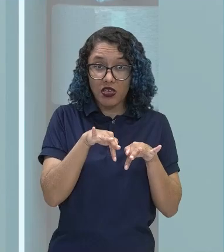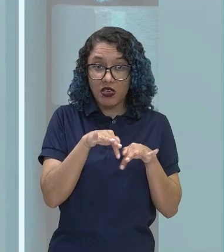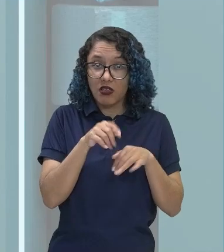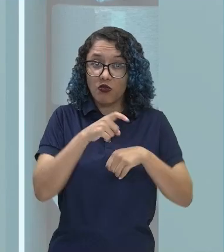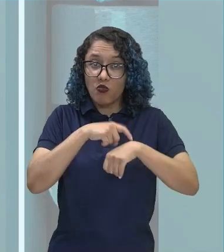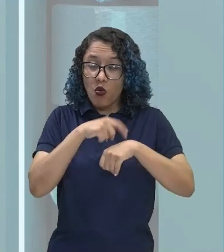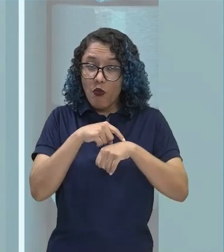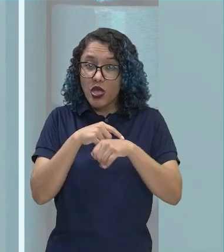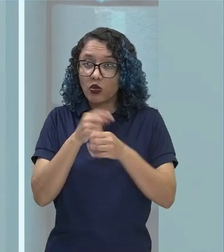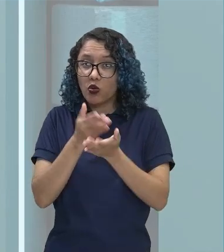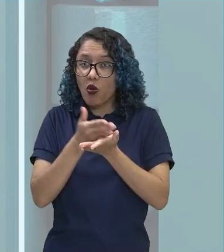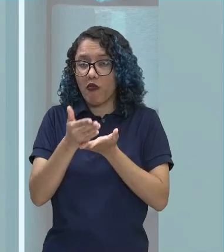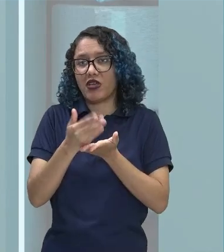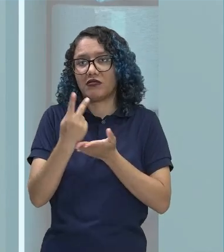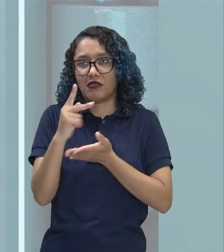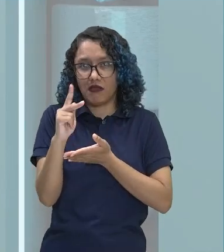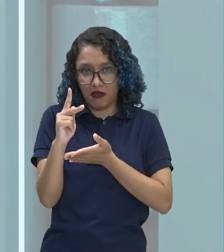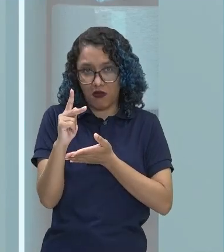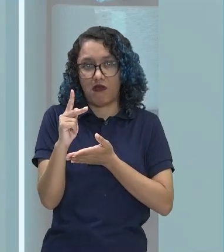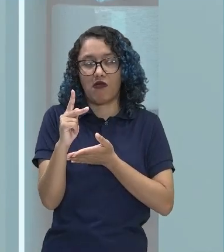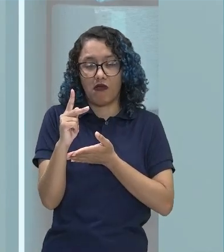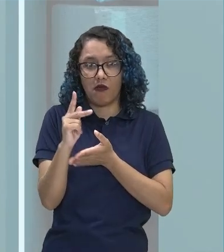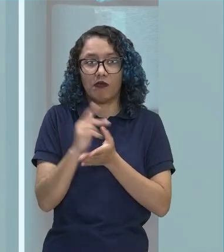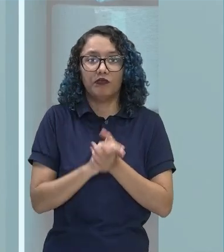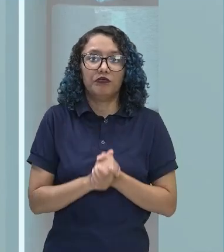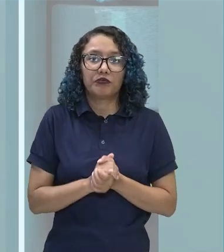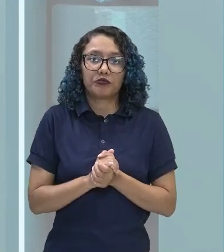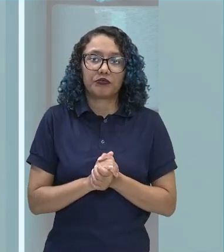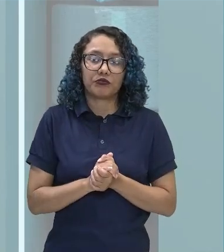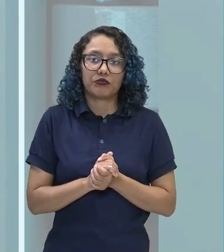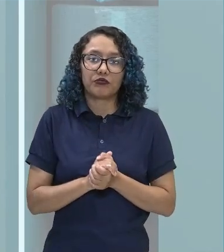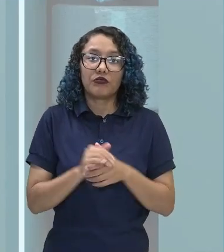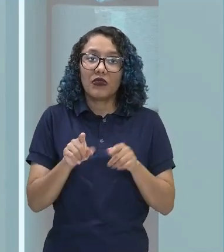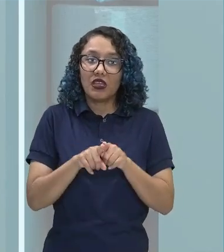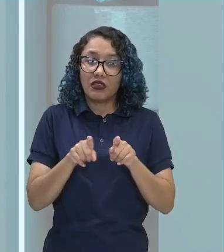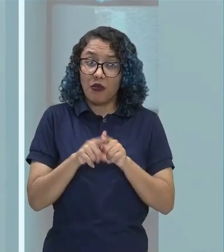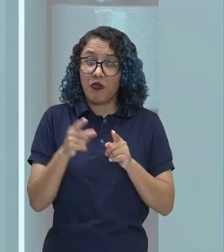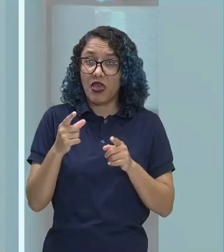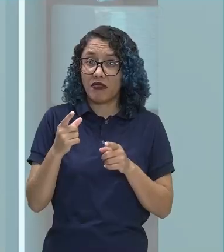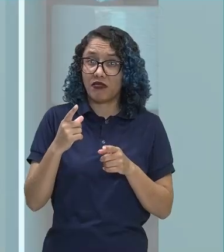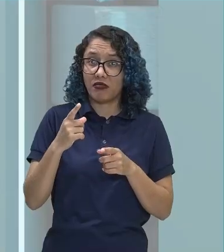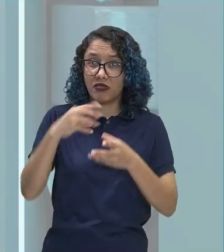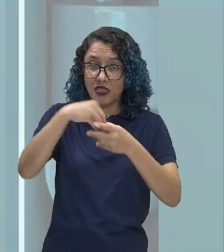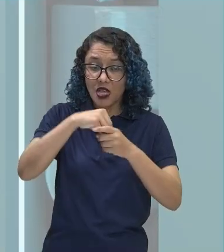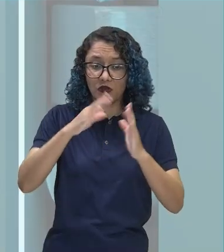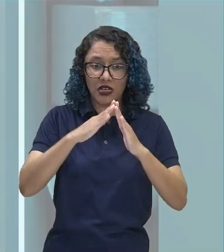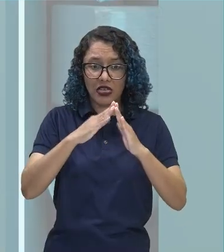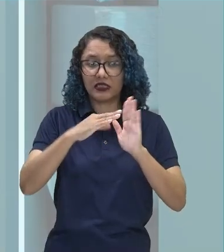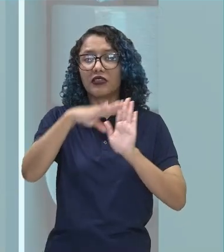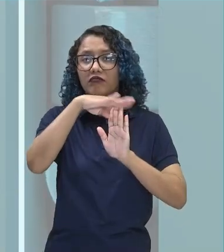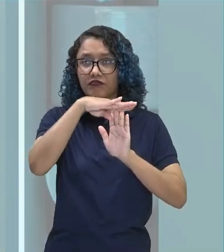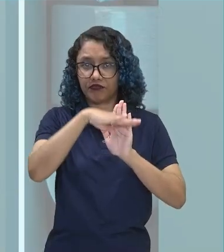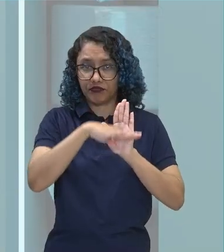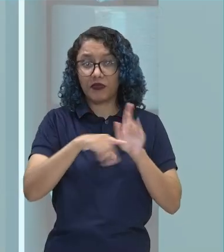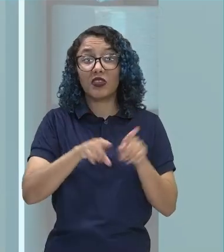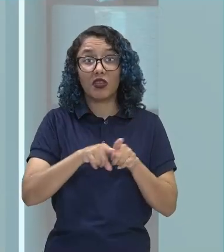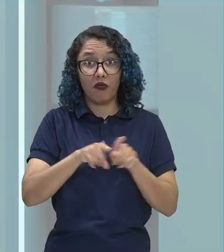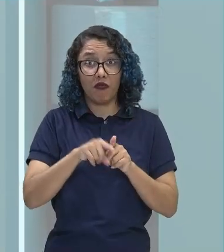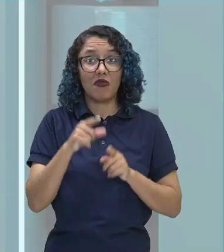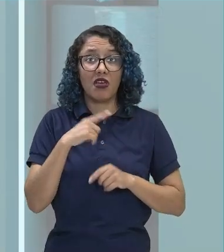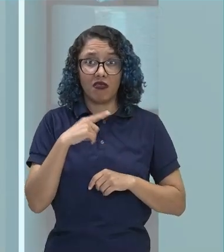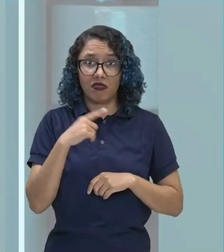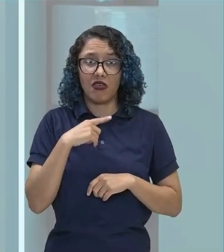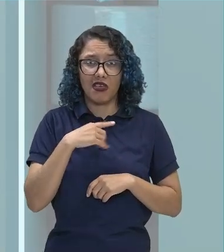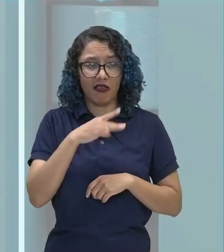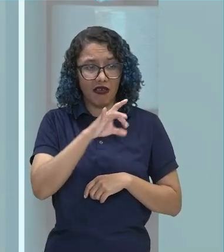todo lugar que nós chegarmos, até dentro da nossa casa, nós temos as nossas normas. Cada um